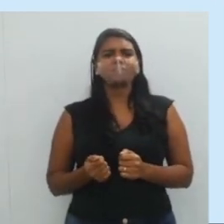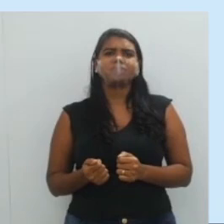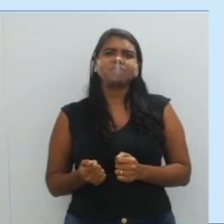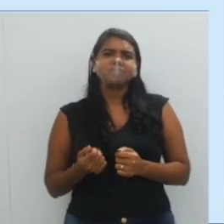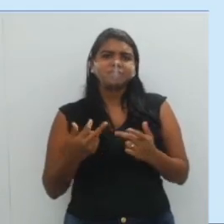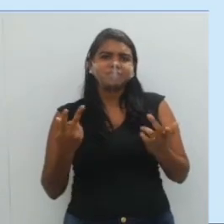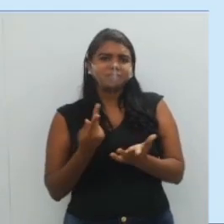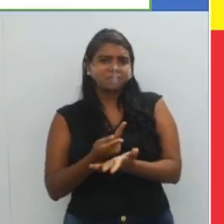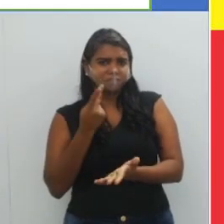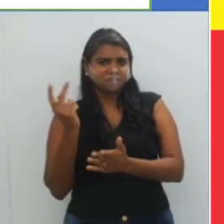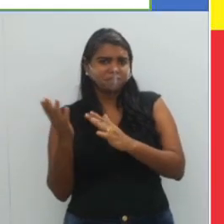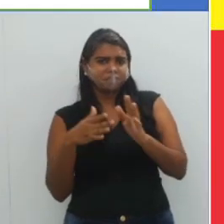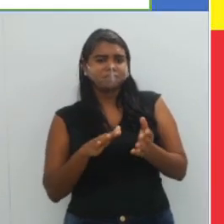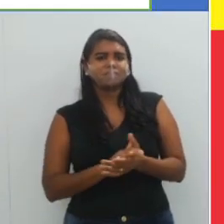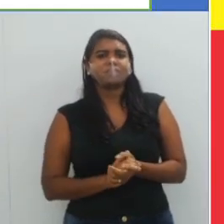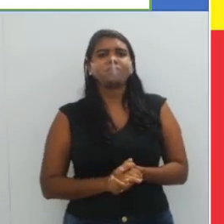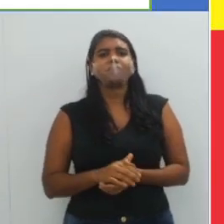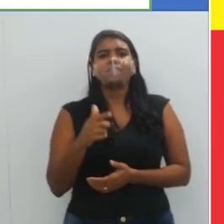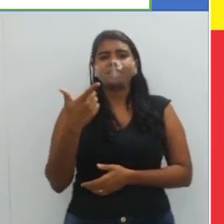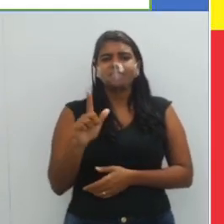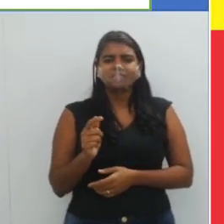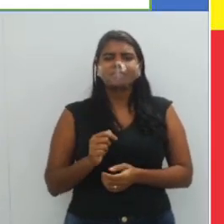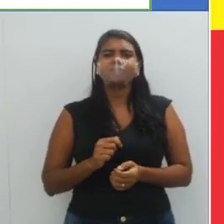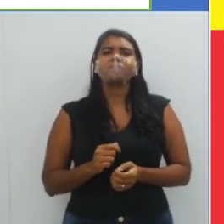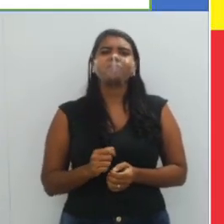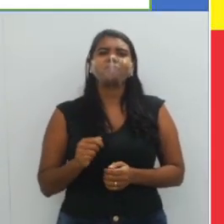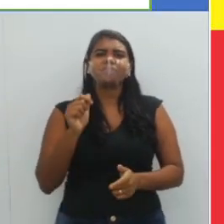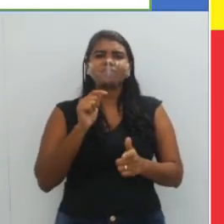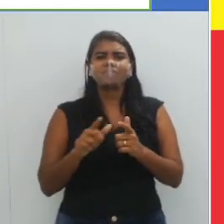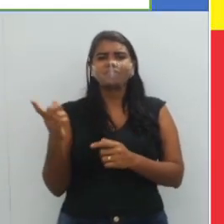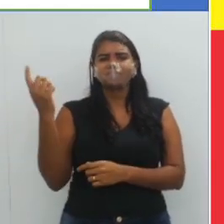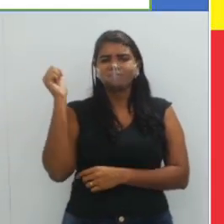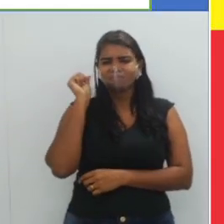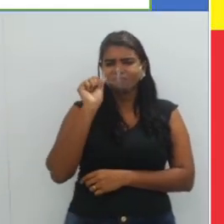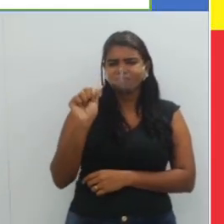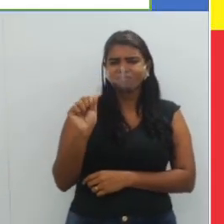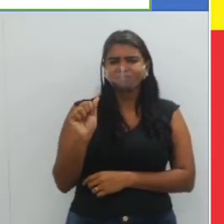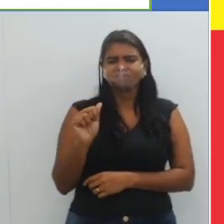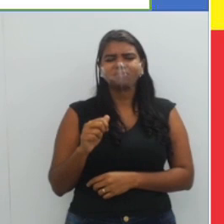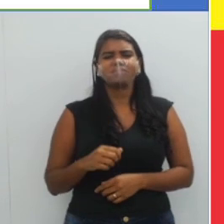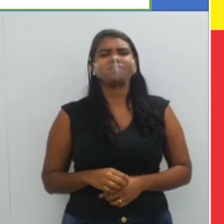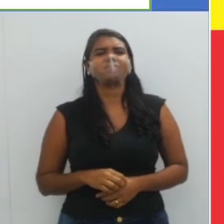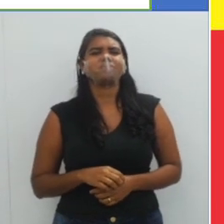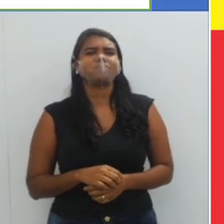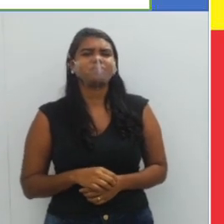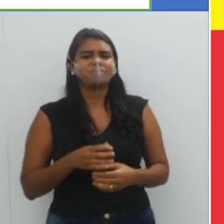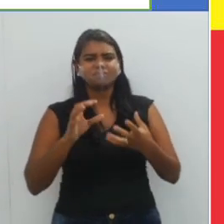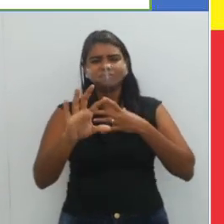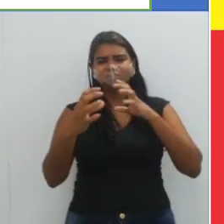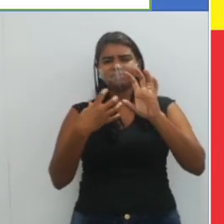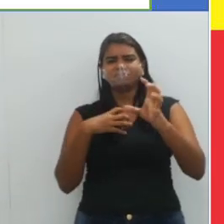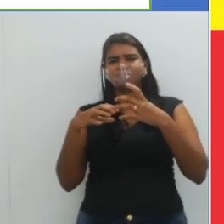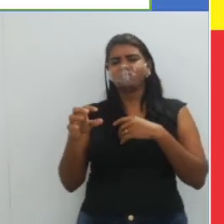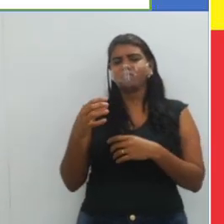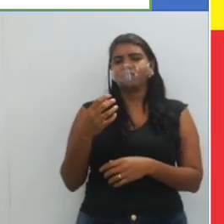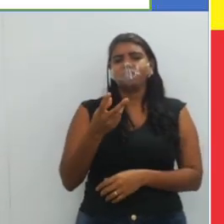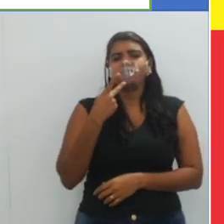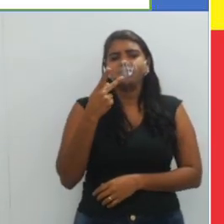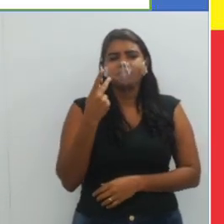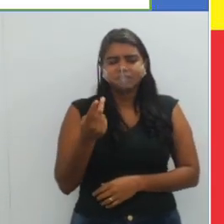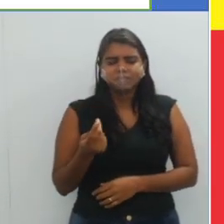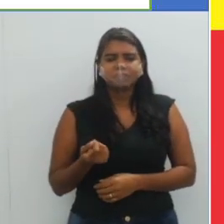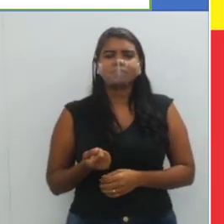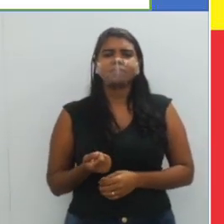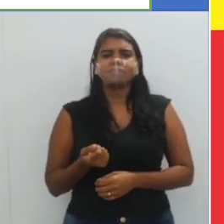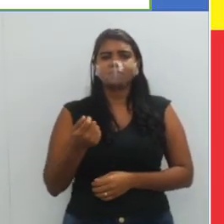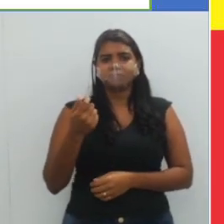social que é o bullying. E aqui nós temos não a violência contra as mulheres. Outro ponto que nós vamos debater muito, não